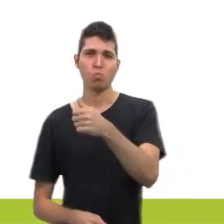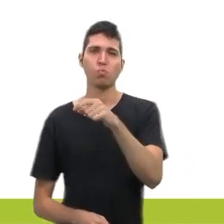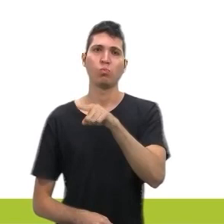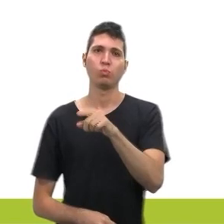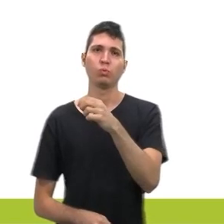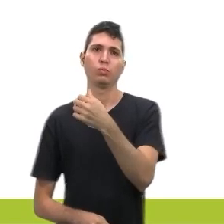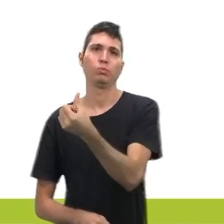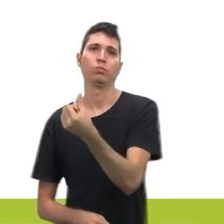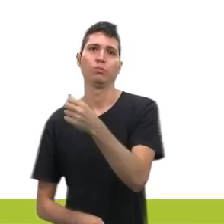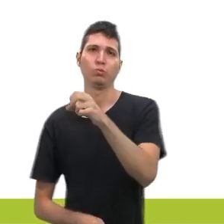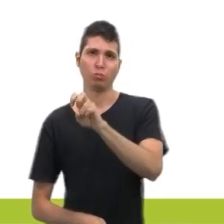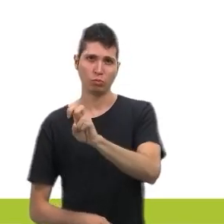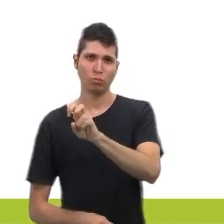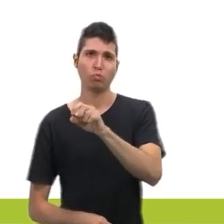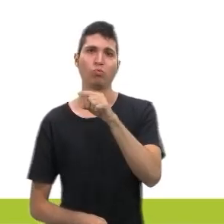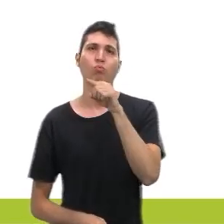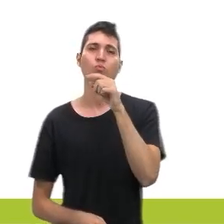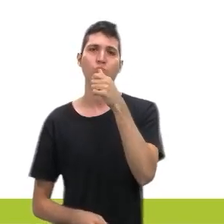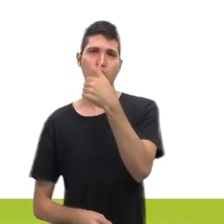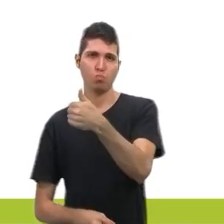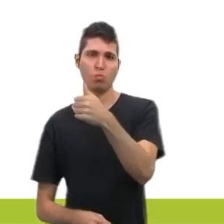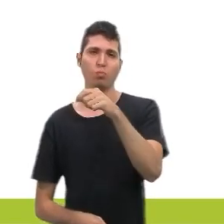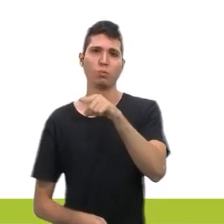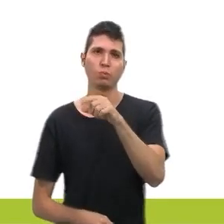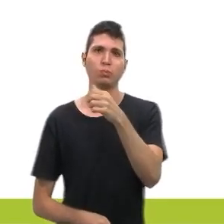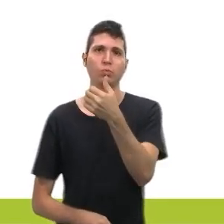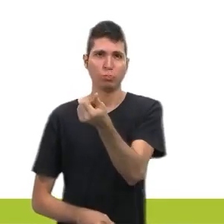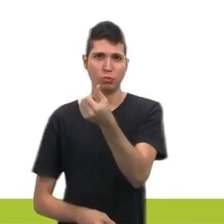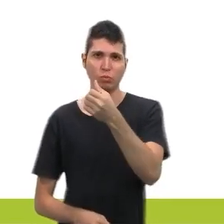1,75, 1,69, 1,60,